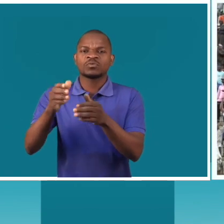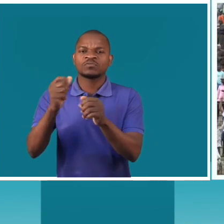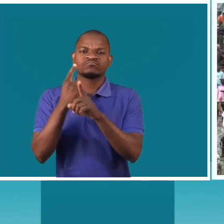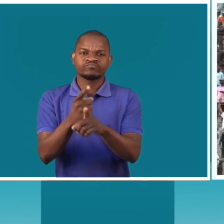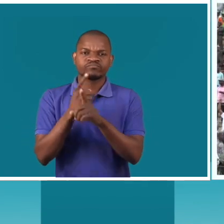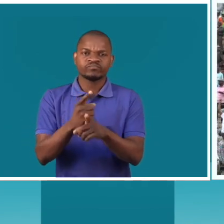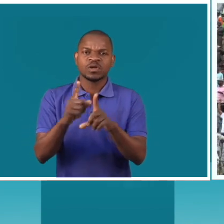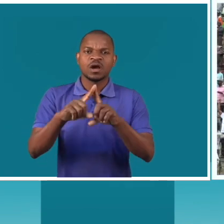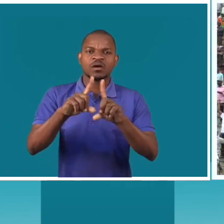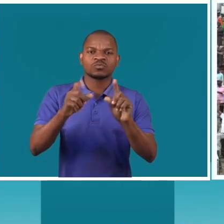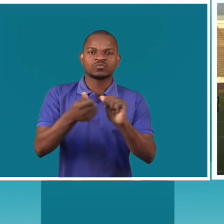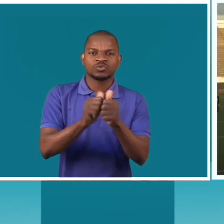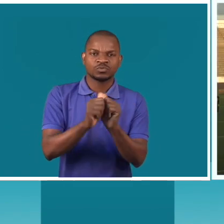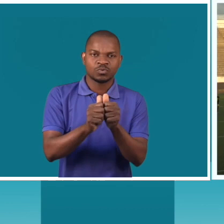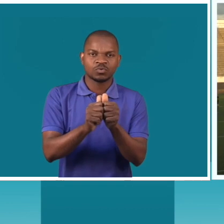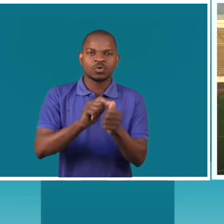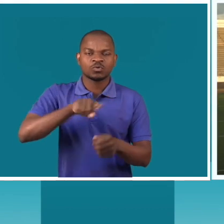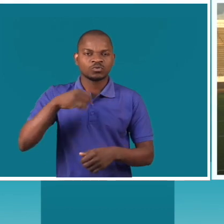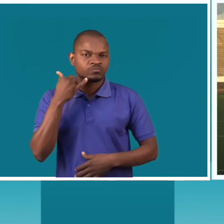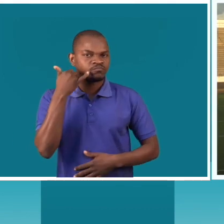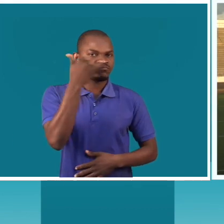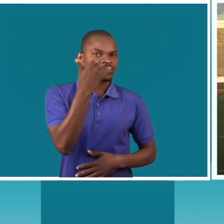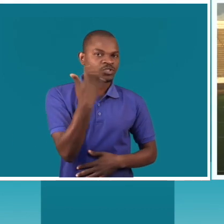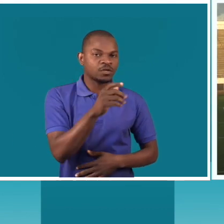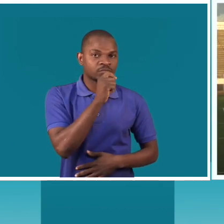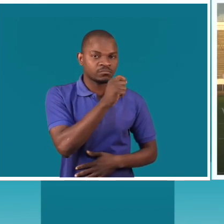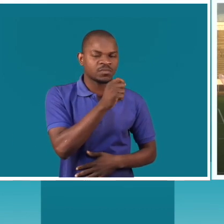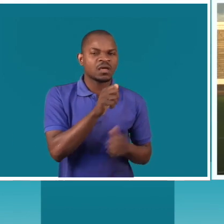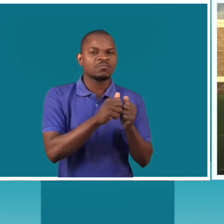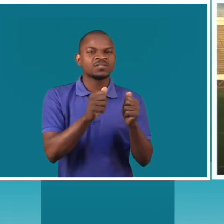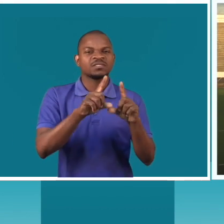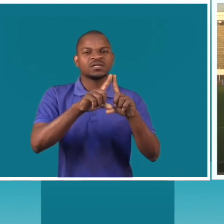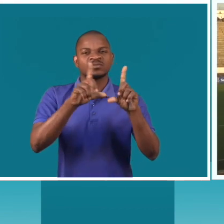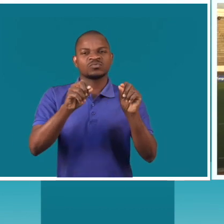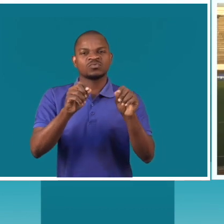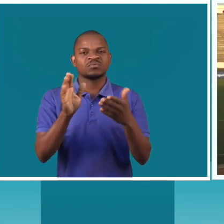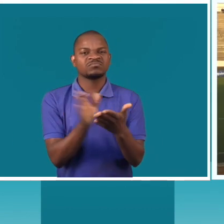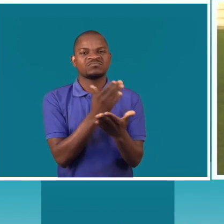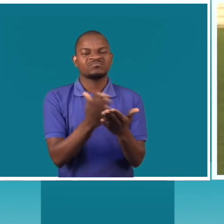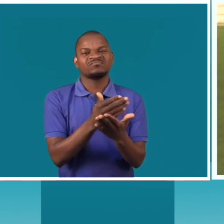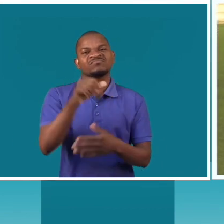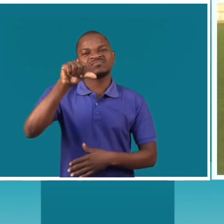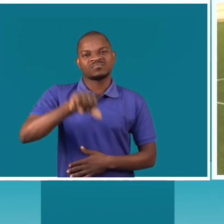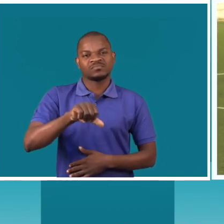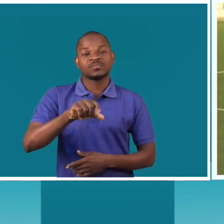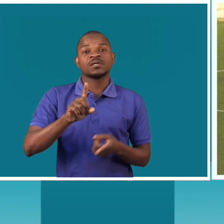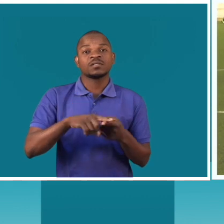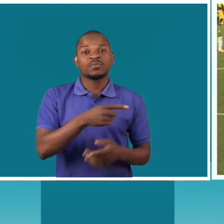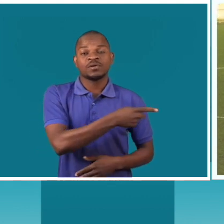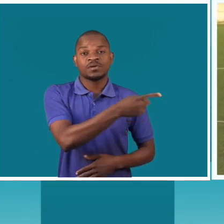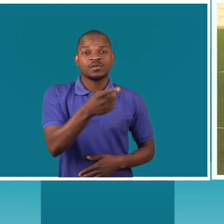Os desportistas nacionais contactados pela TV Surdo repudiam as chicotadas